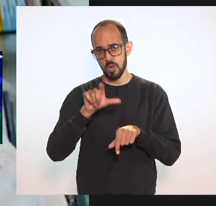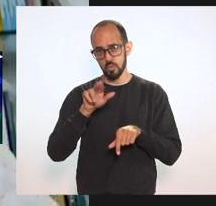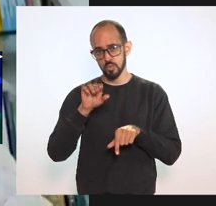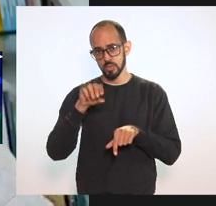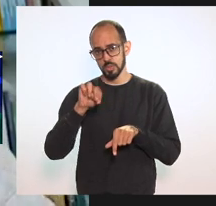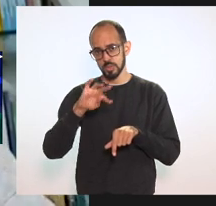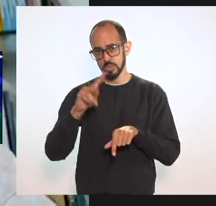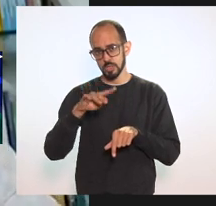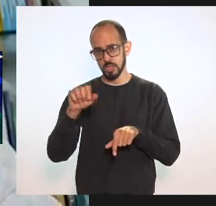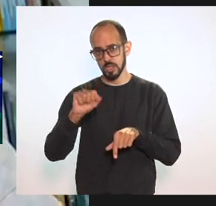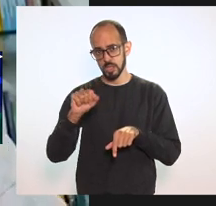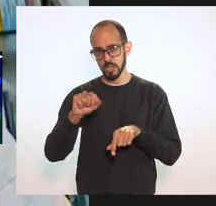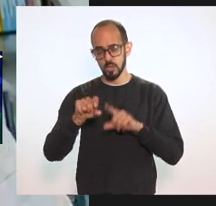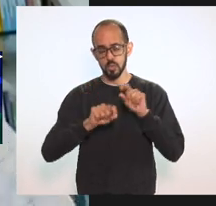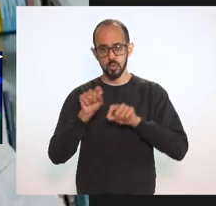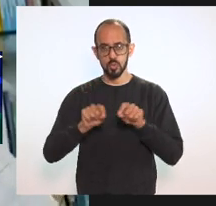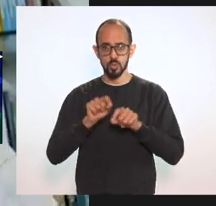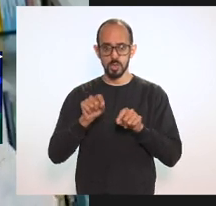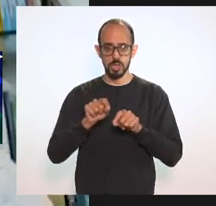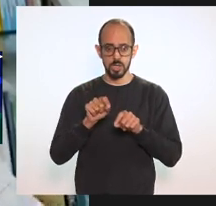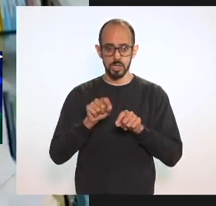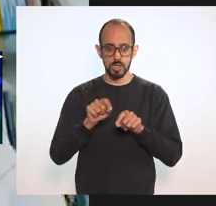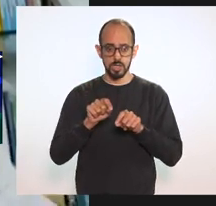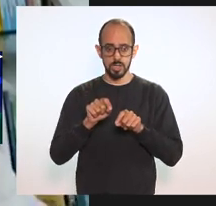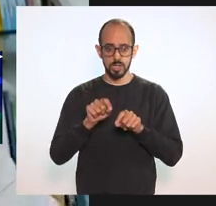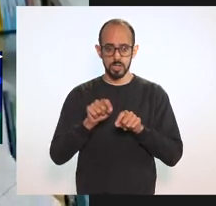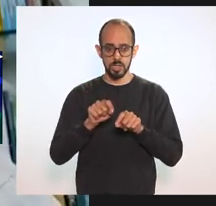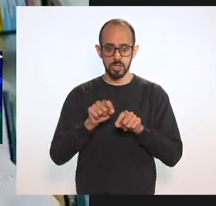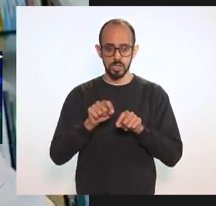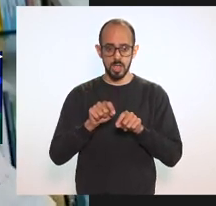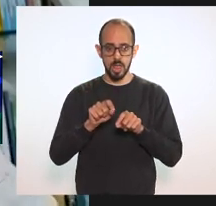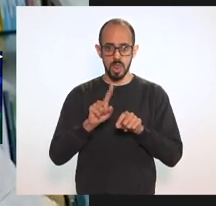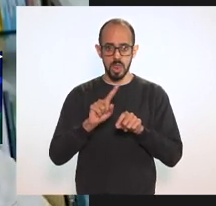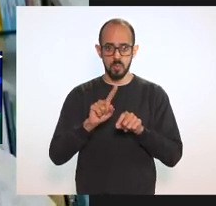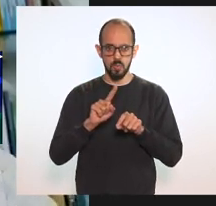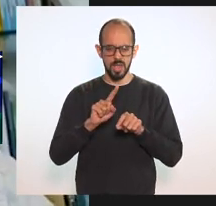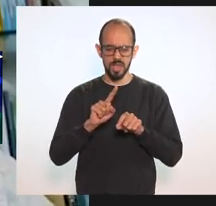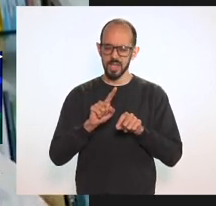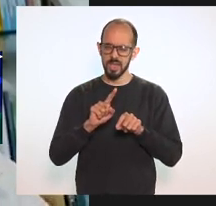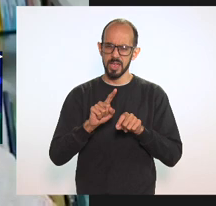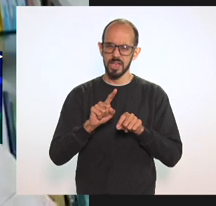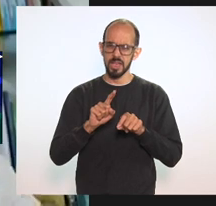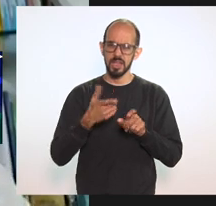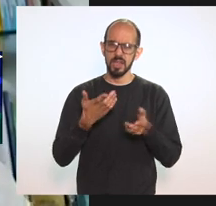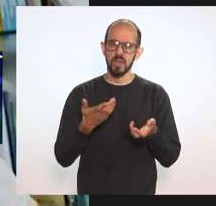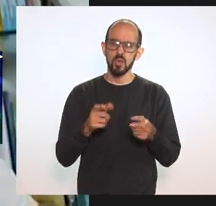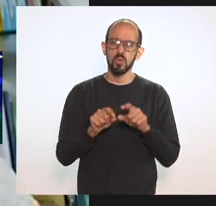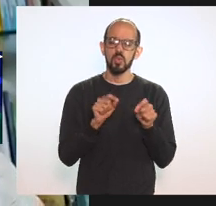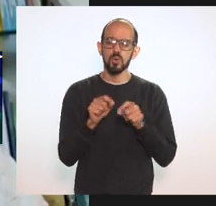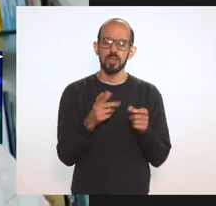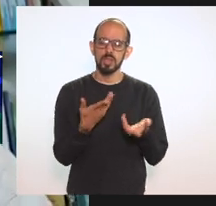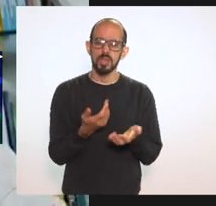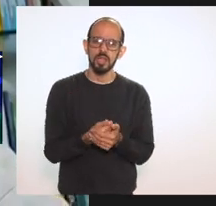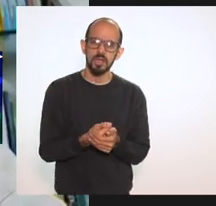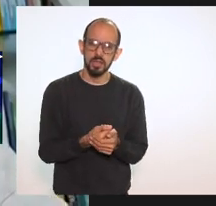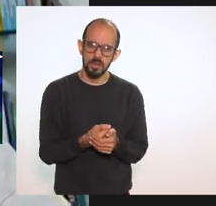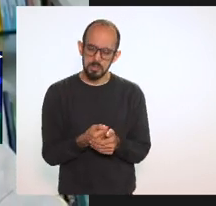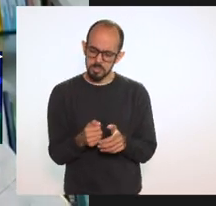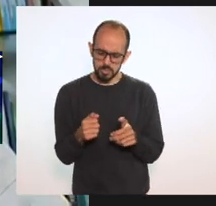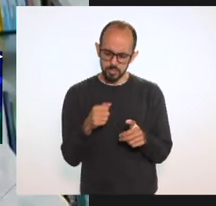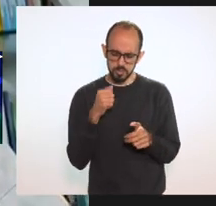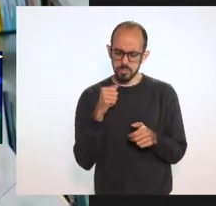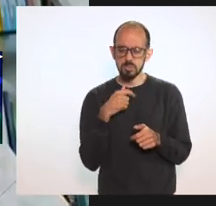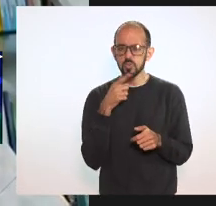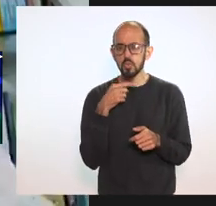amigos que vamos tiramos lições nenhuma de gestão de mudança do que fazer parece